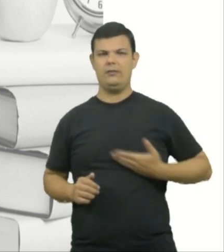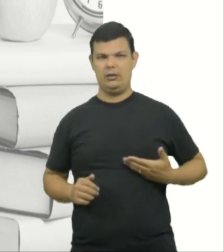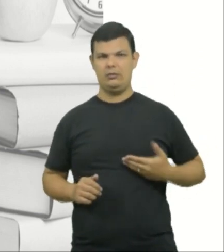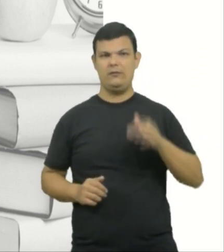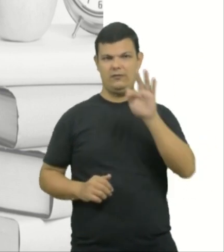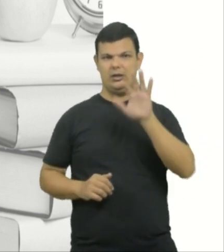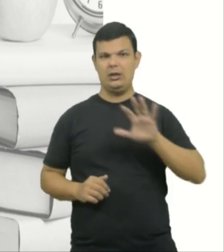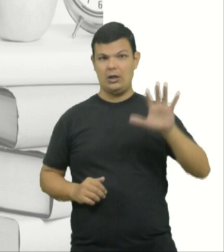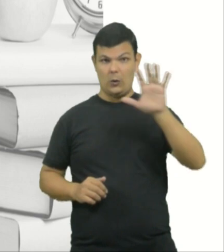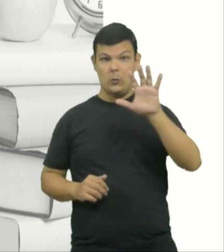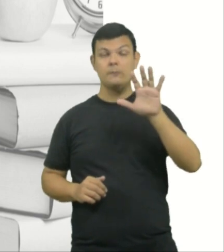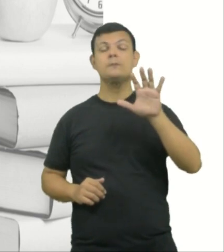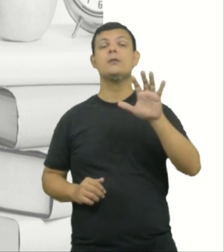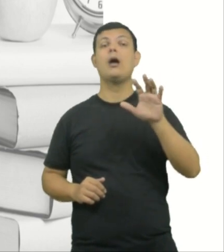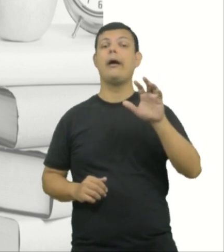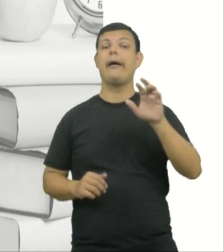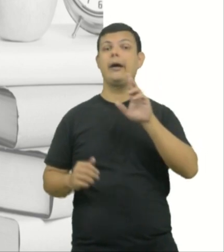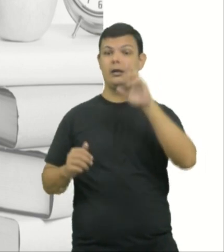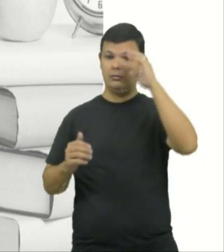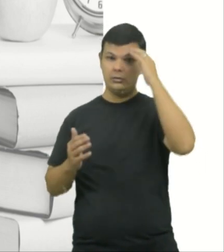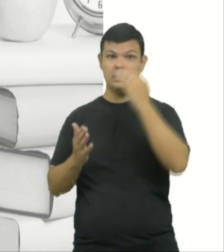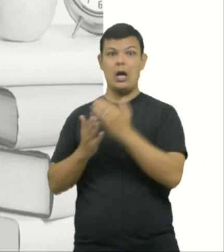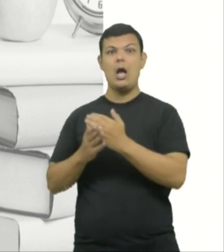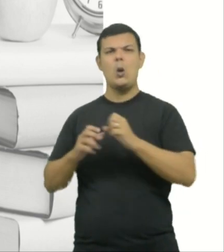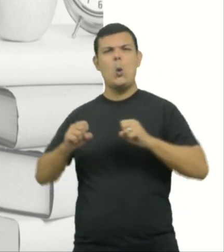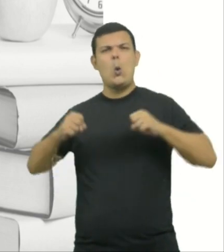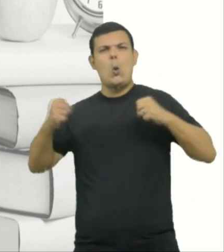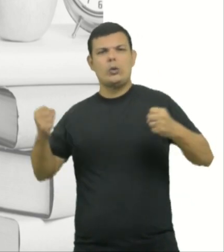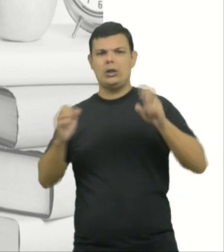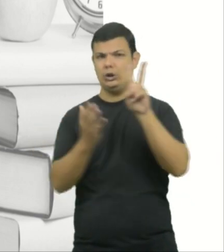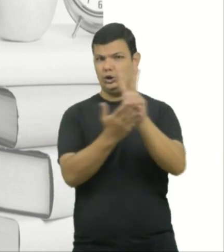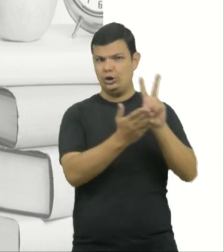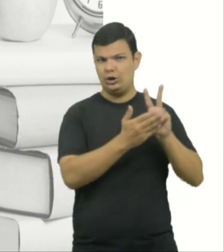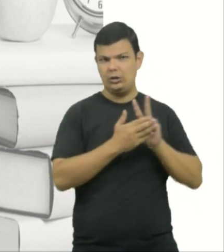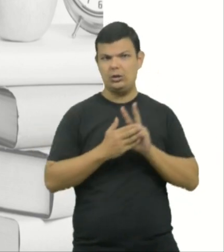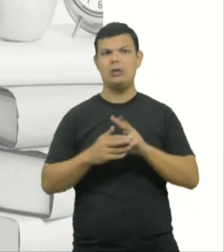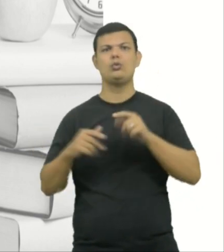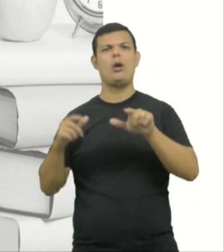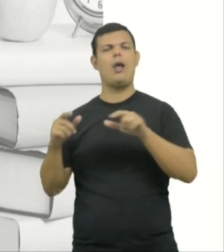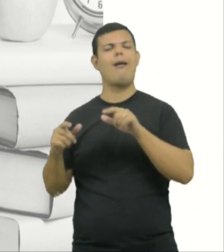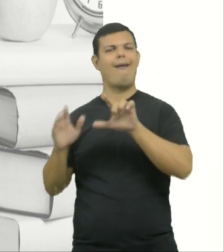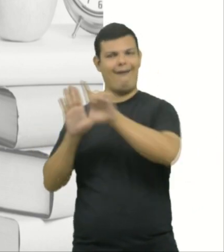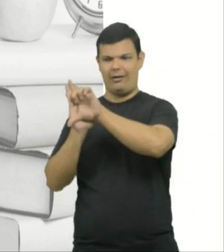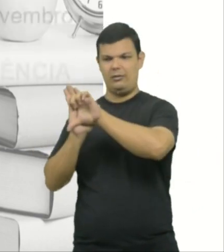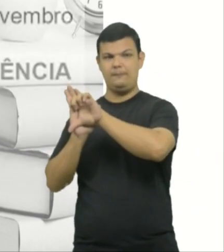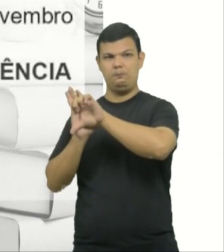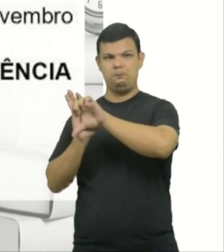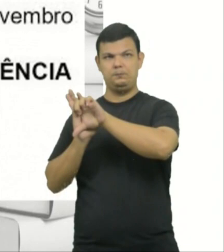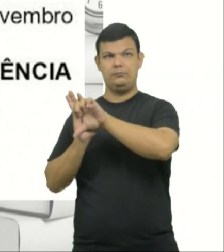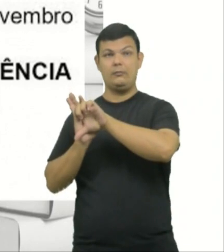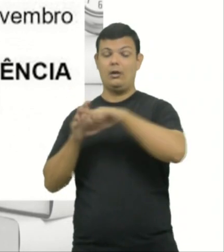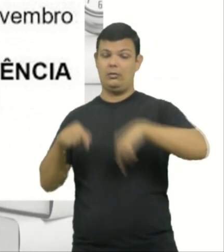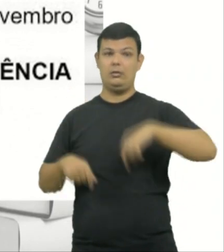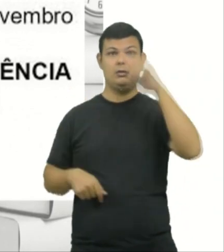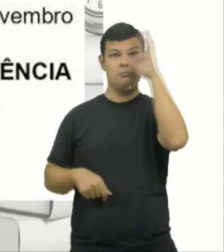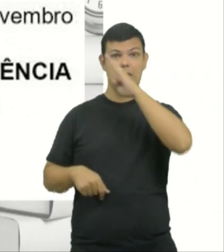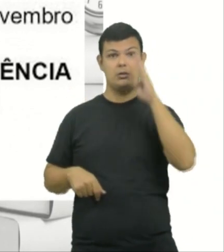por acatar toda essa luta indígena e torná-la lei, ok? No